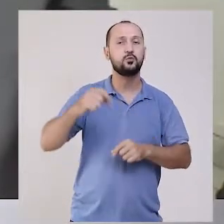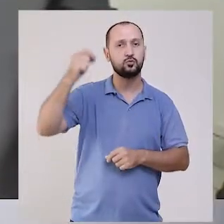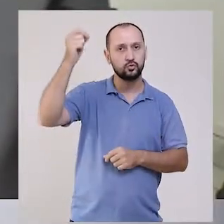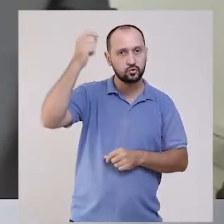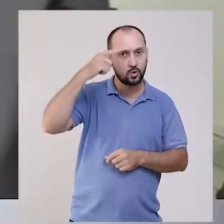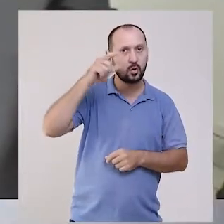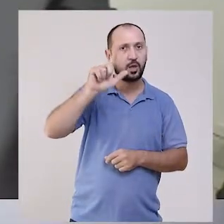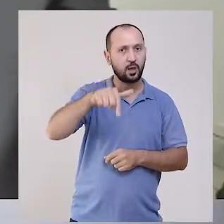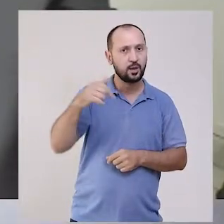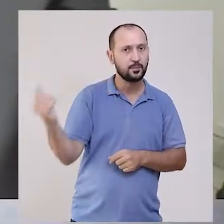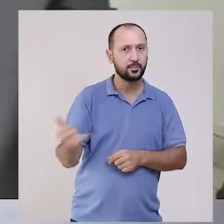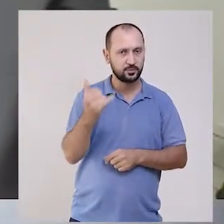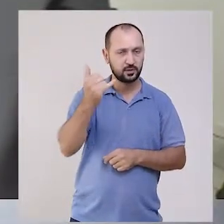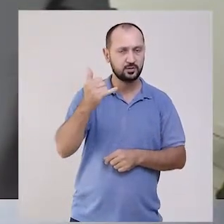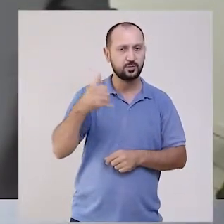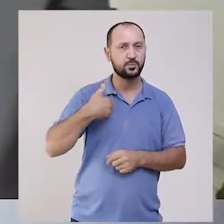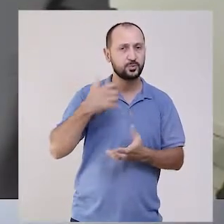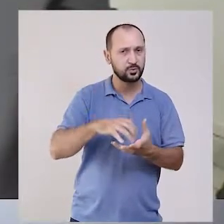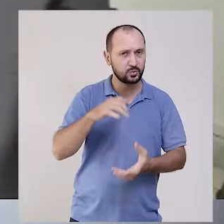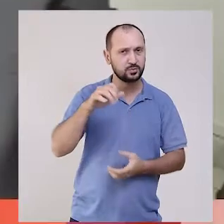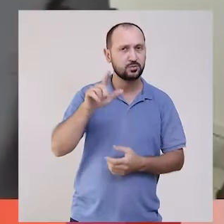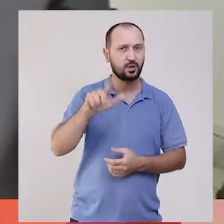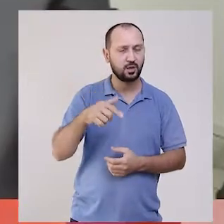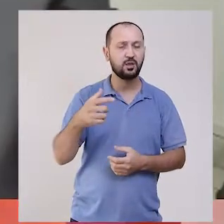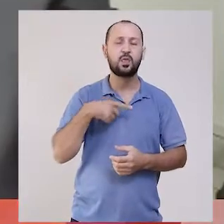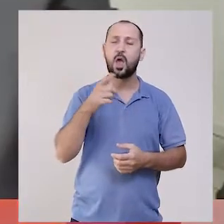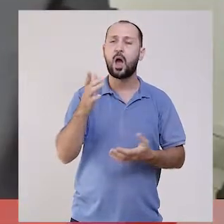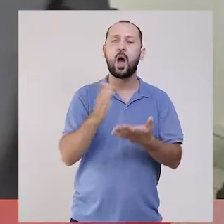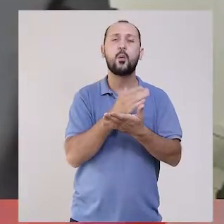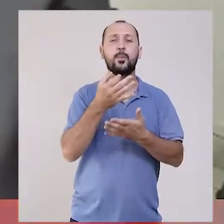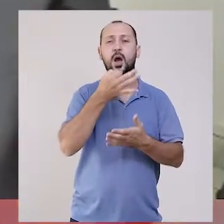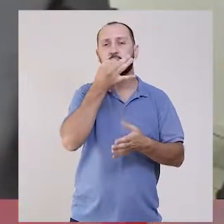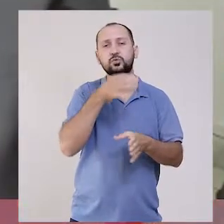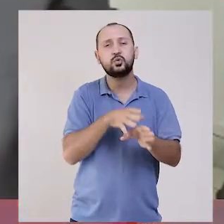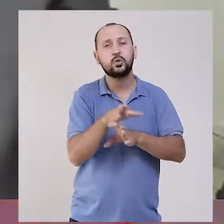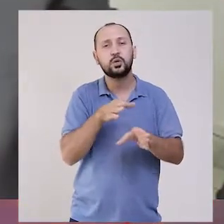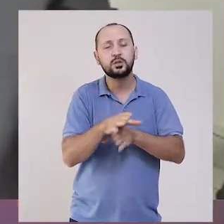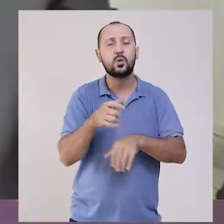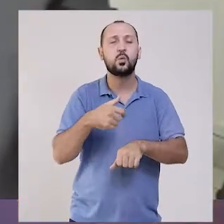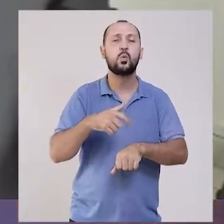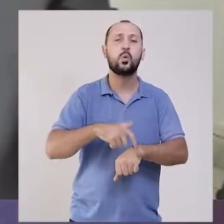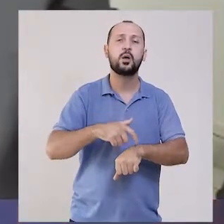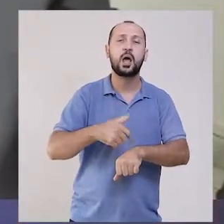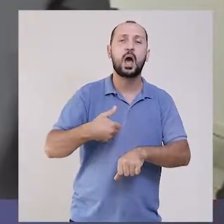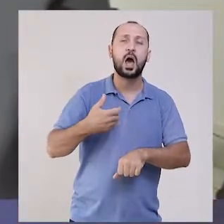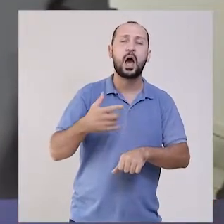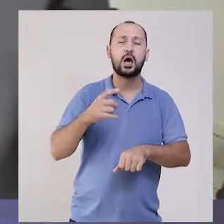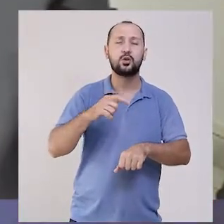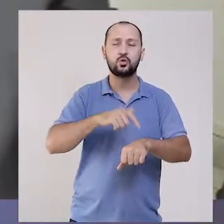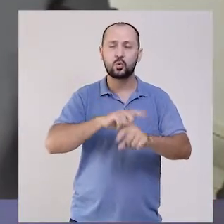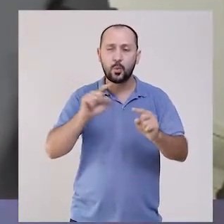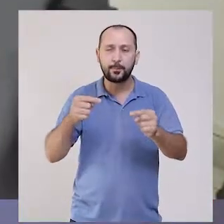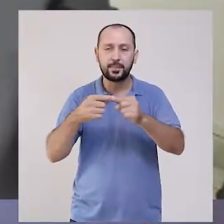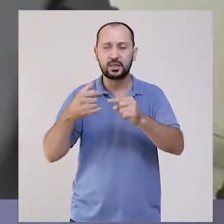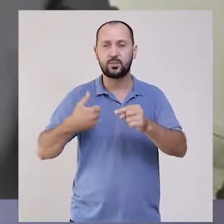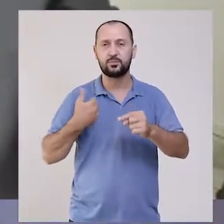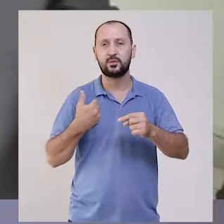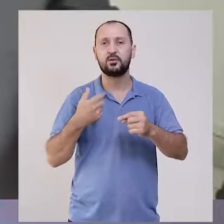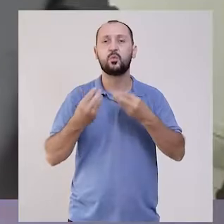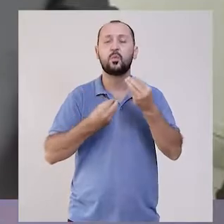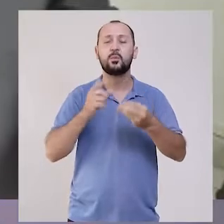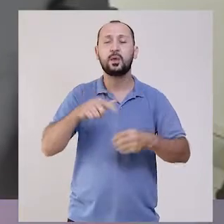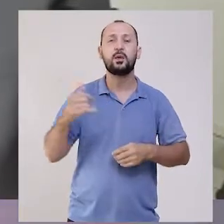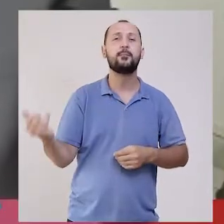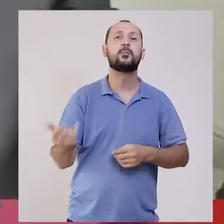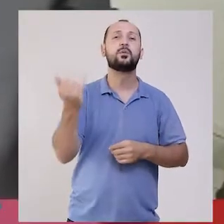sol, ele é muito importante para o idoso também, né? Tem alguma recomendação de horário? Qual que é a